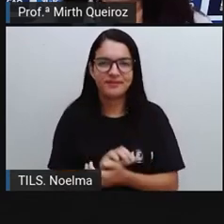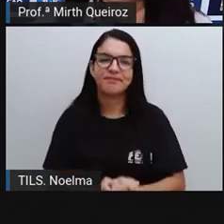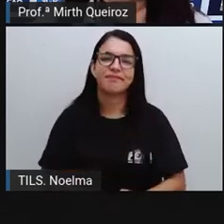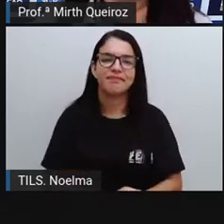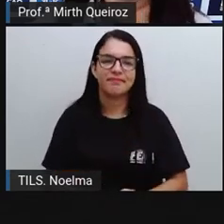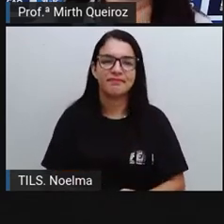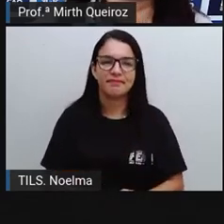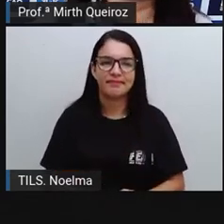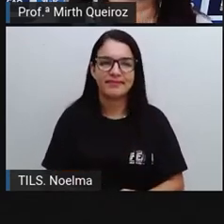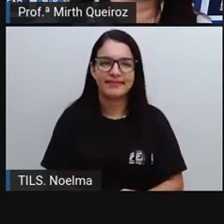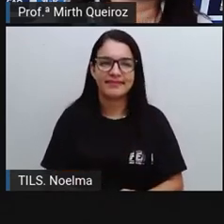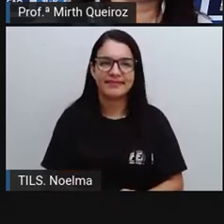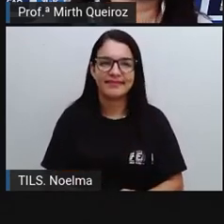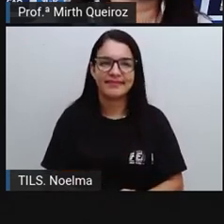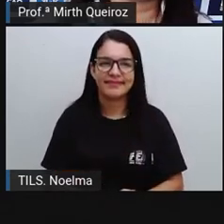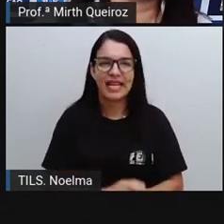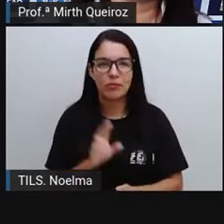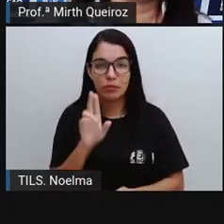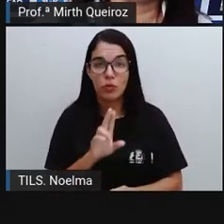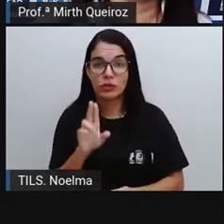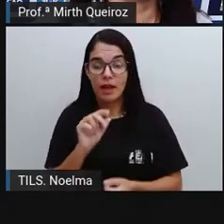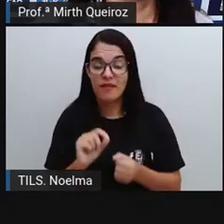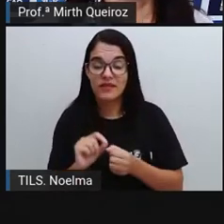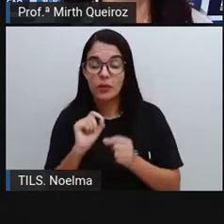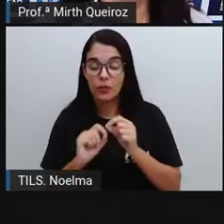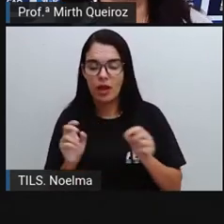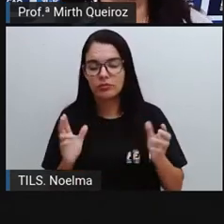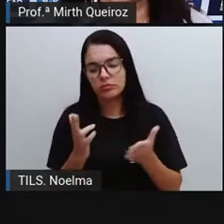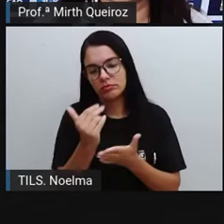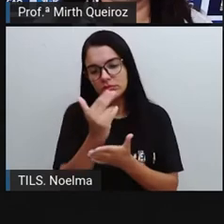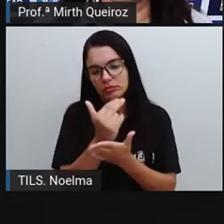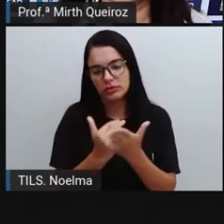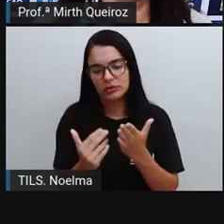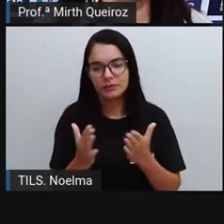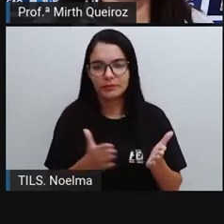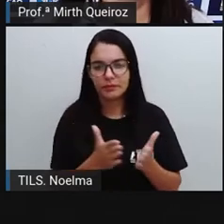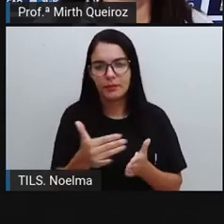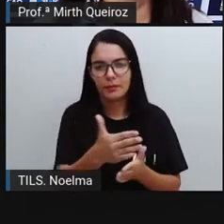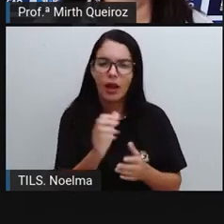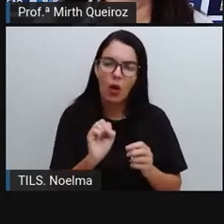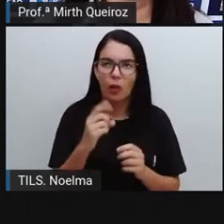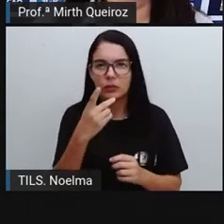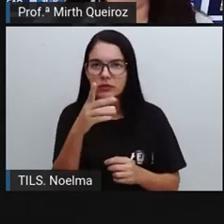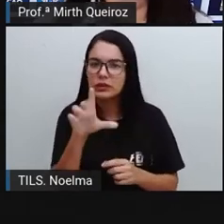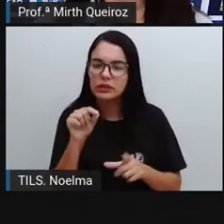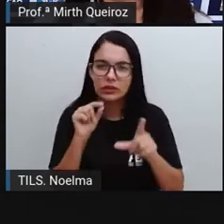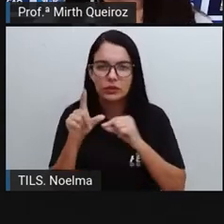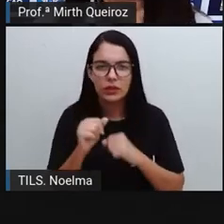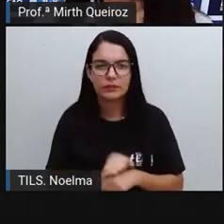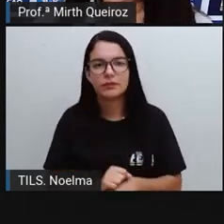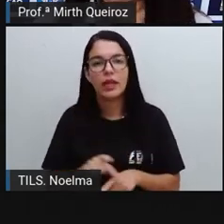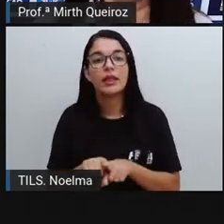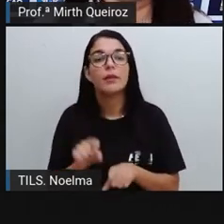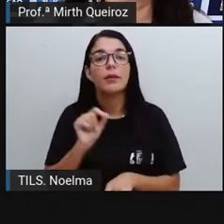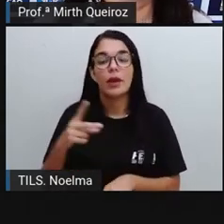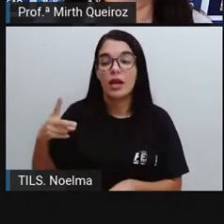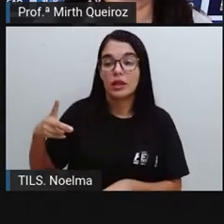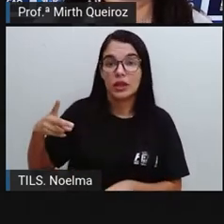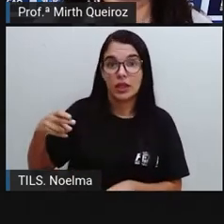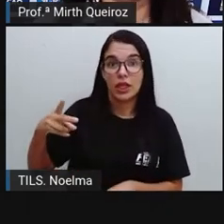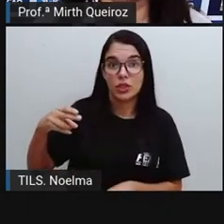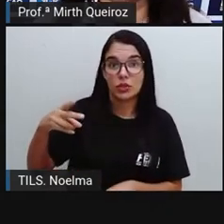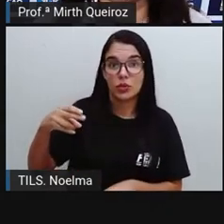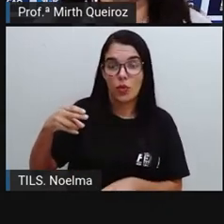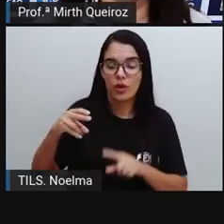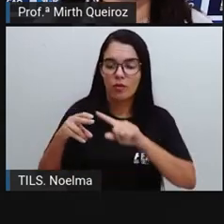formas geométricas que serão utilizadas para a produção do seu mosaico, certo? Utilize também tesoura sem ponta para que vocês não